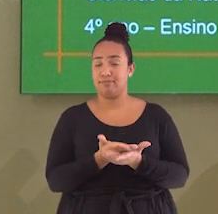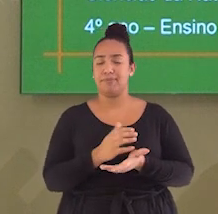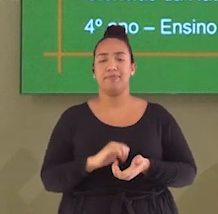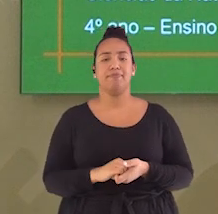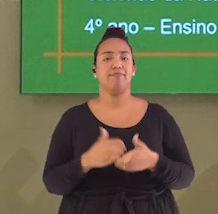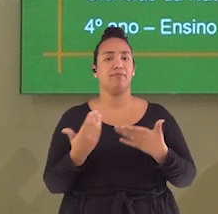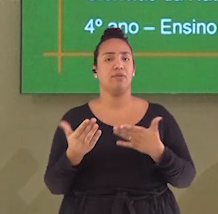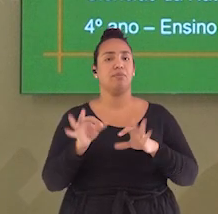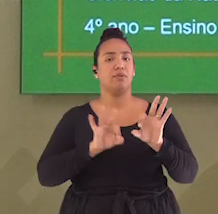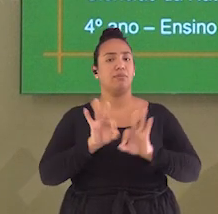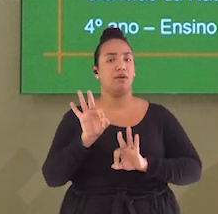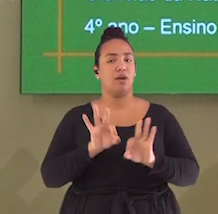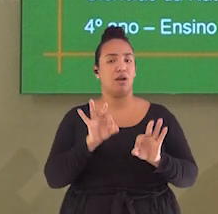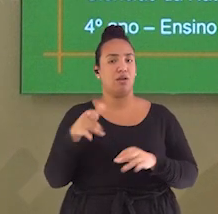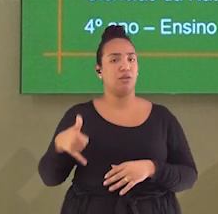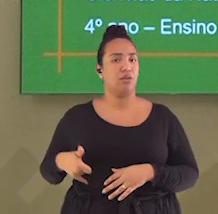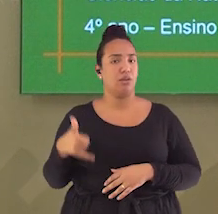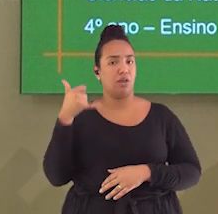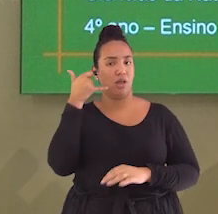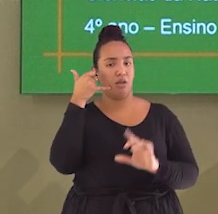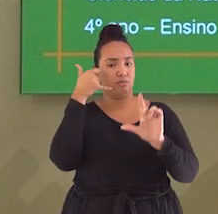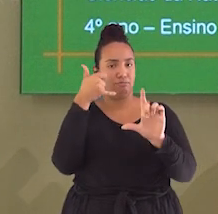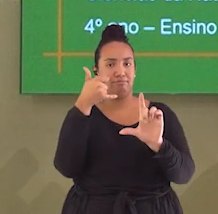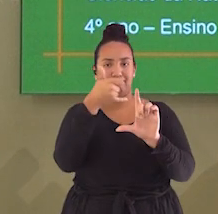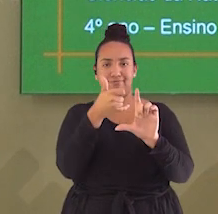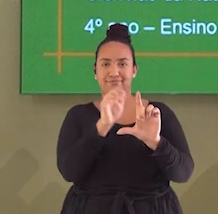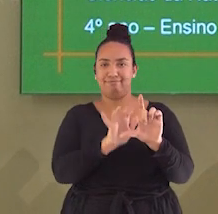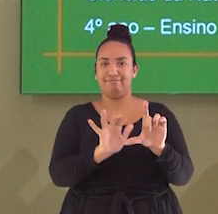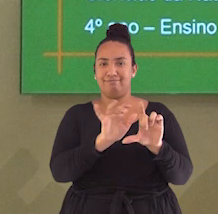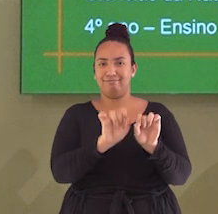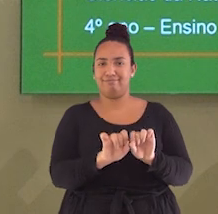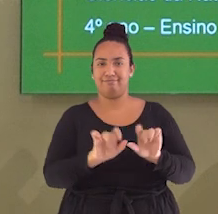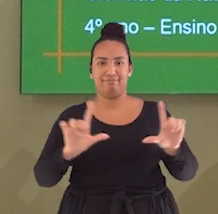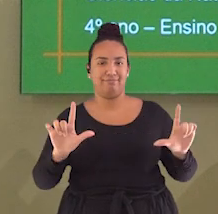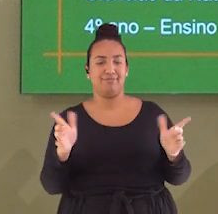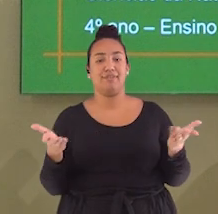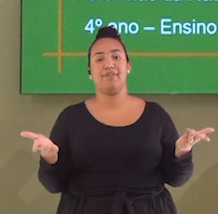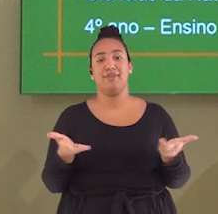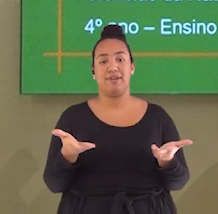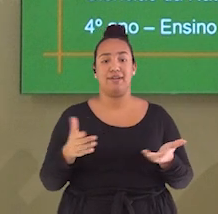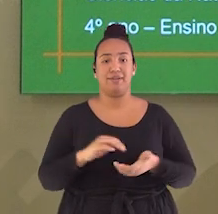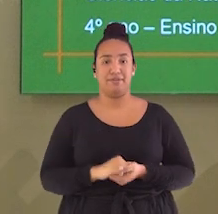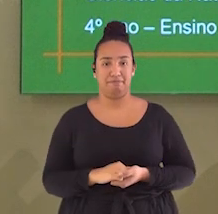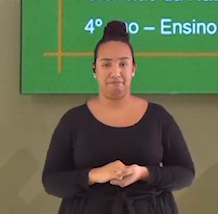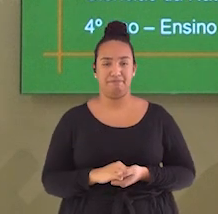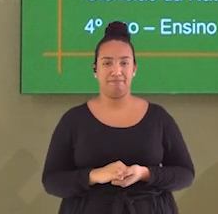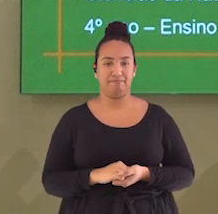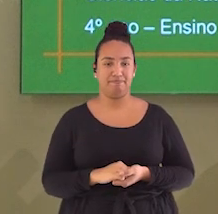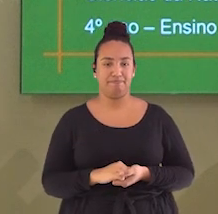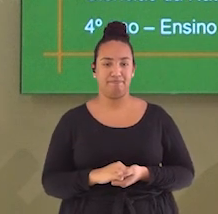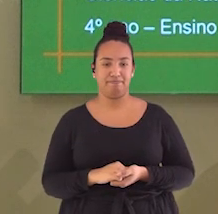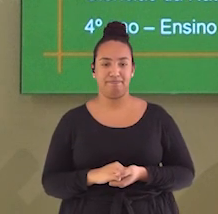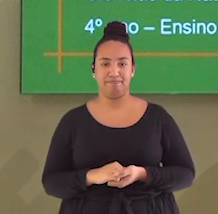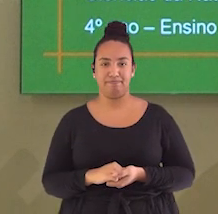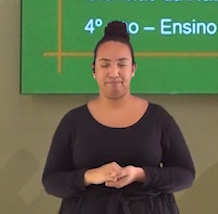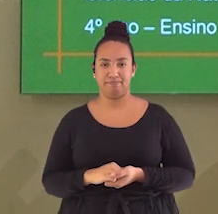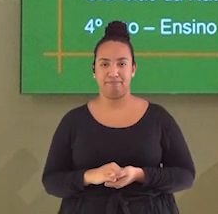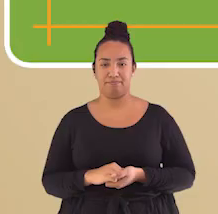comigo. Então, pegue seu celular e aponte para o QR Code que está aparecendo aqui na tela. Então, vamos